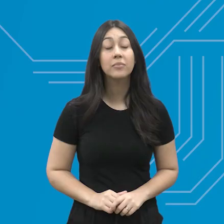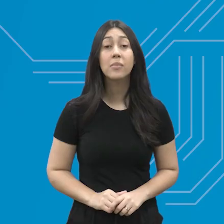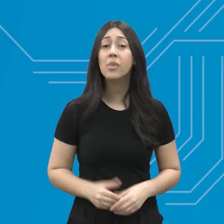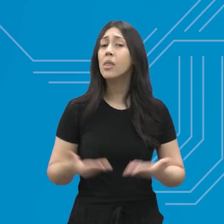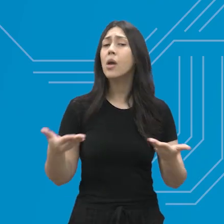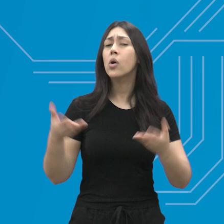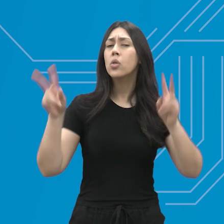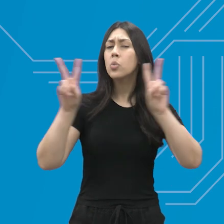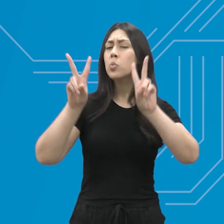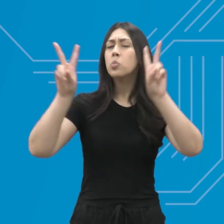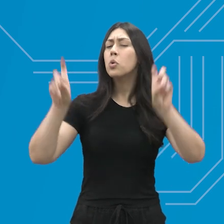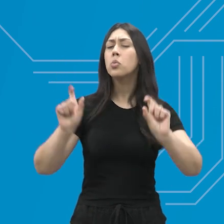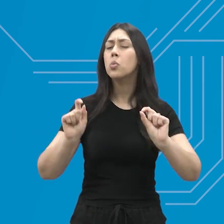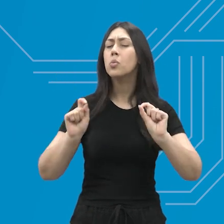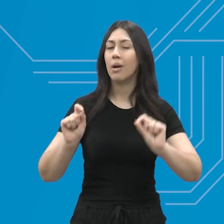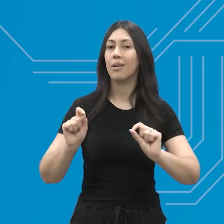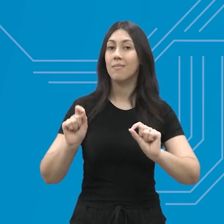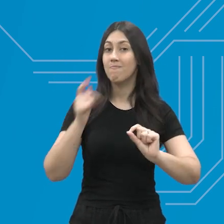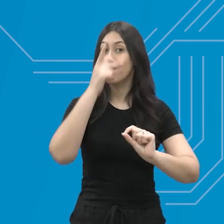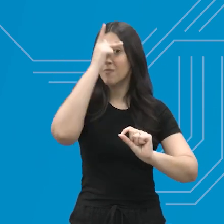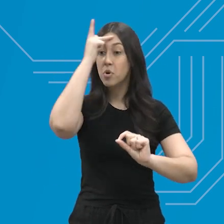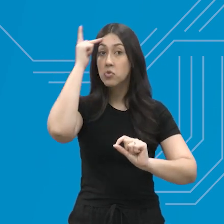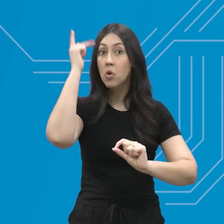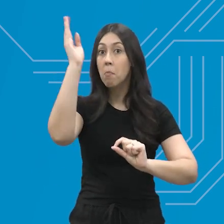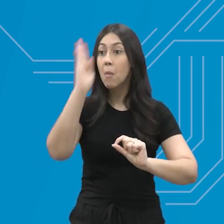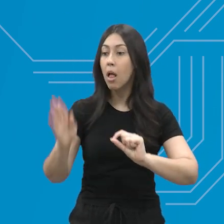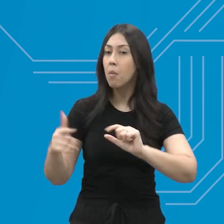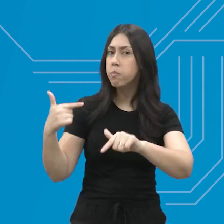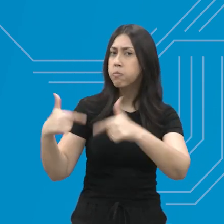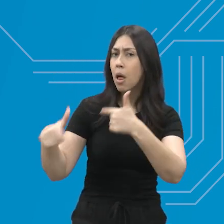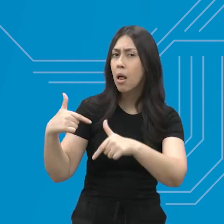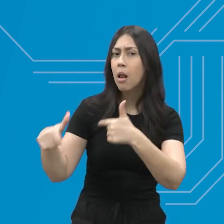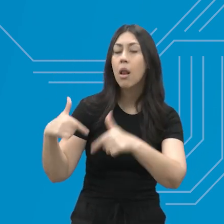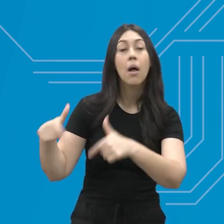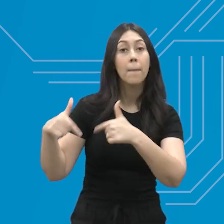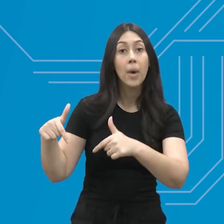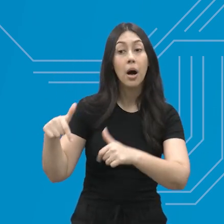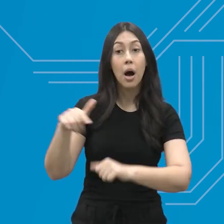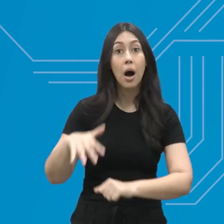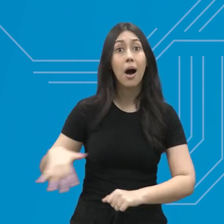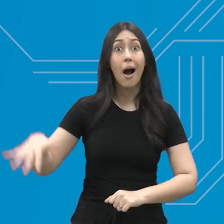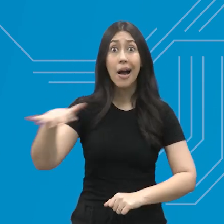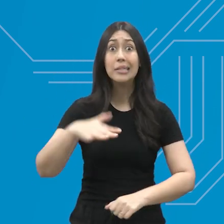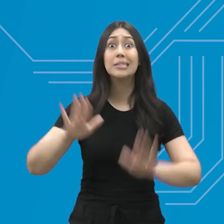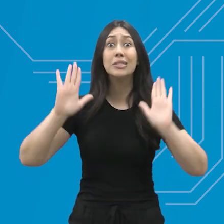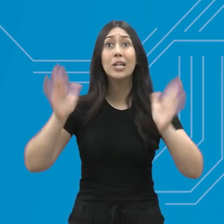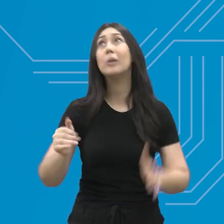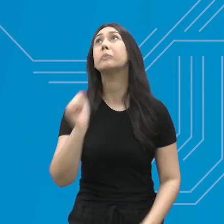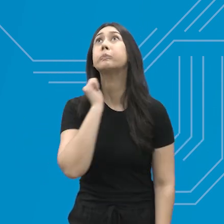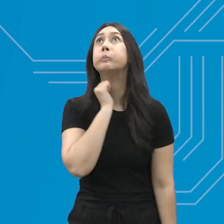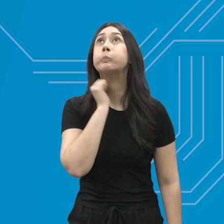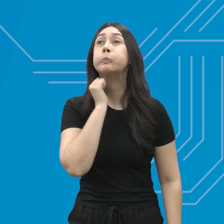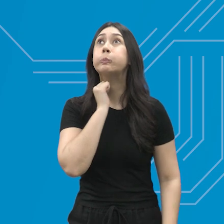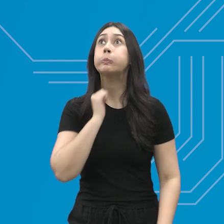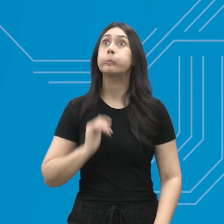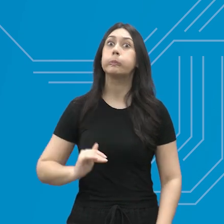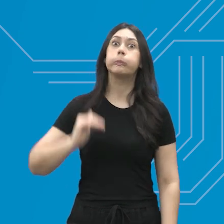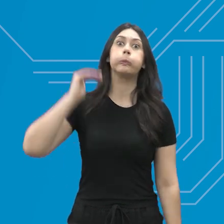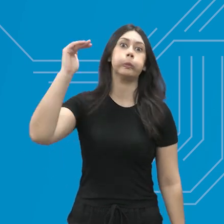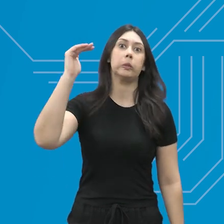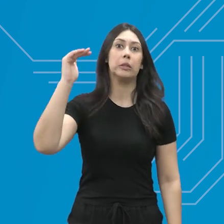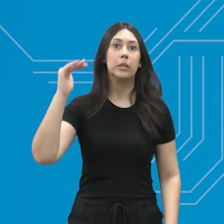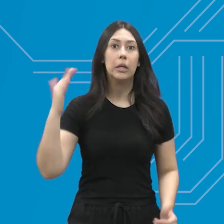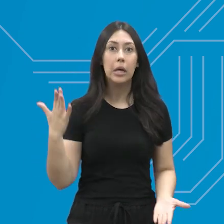vivo. A gente fala agora sobre os trabalhadores brasileiros. Eles estão entre os mais estressados do mundo.